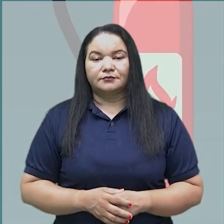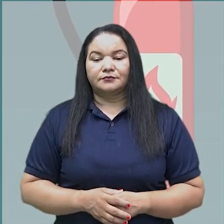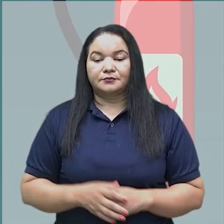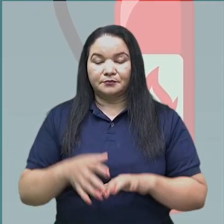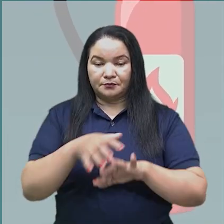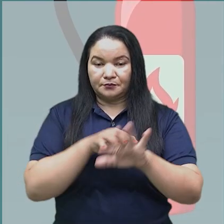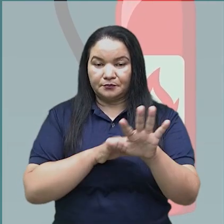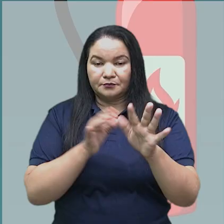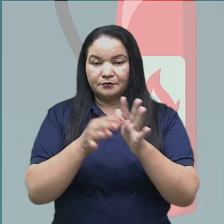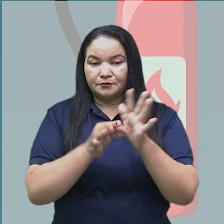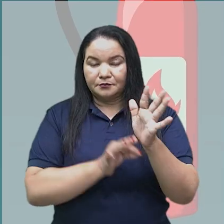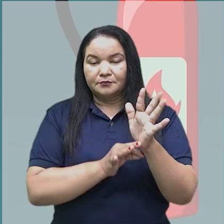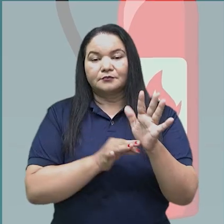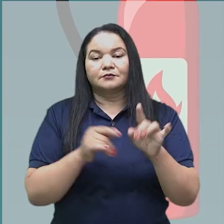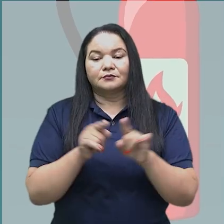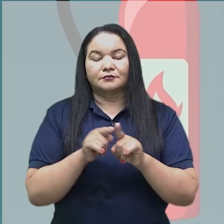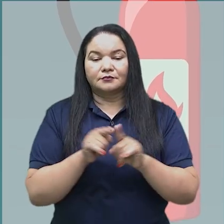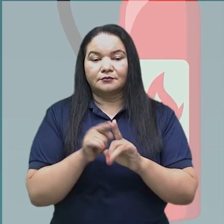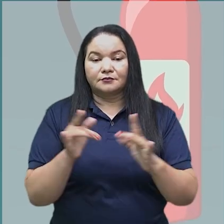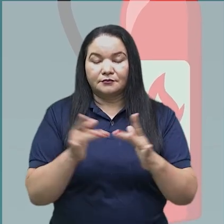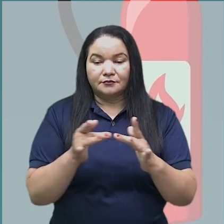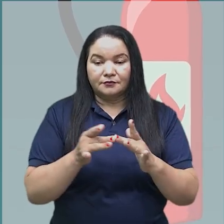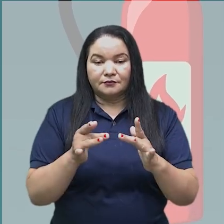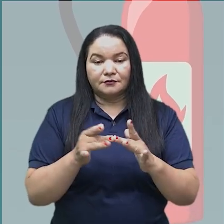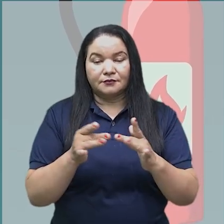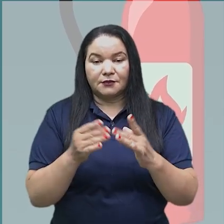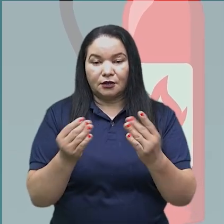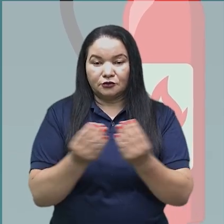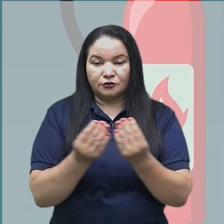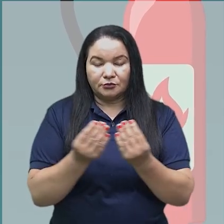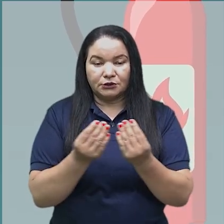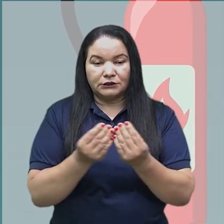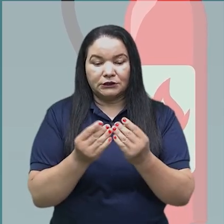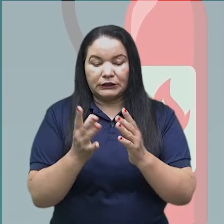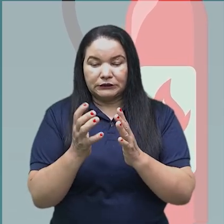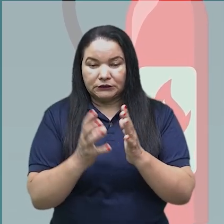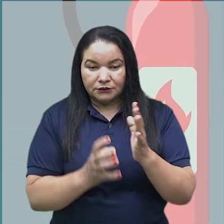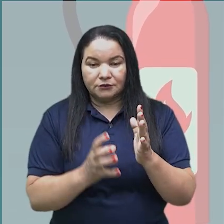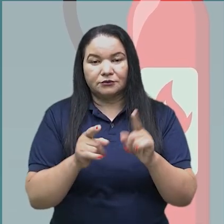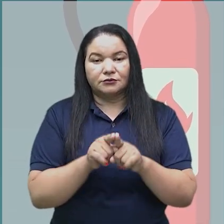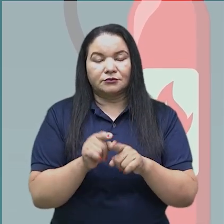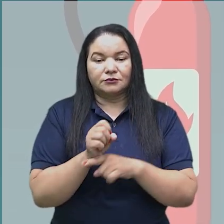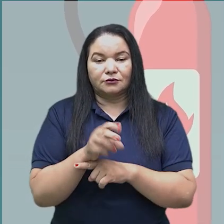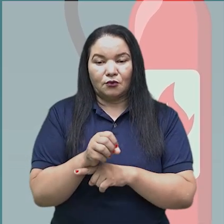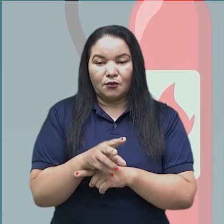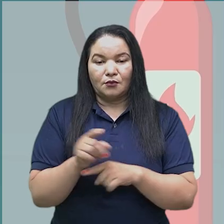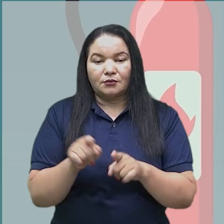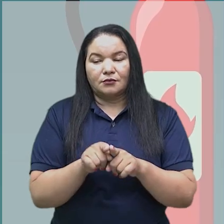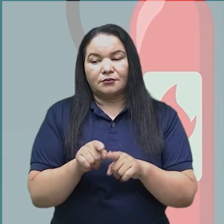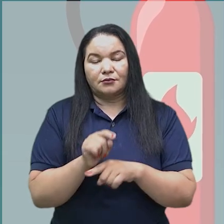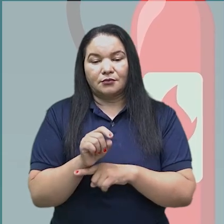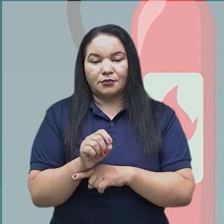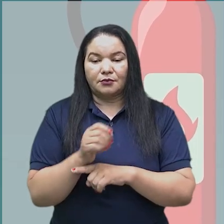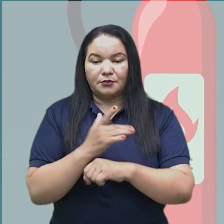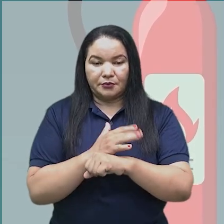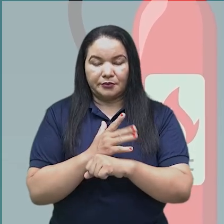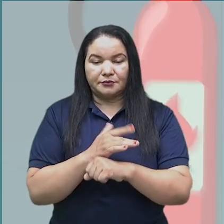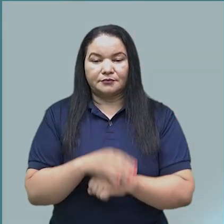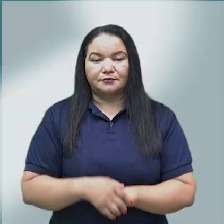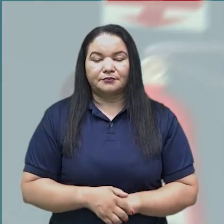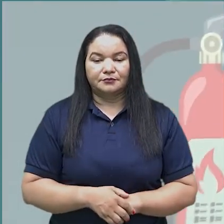As luvas evitam o contato direto com substâncias corrosivas, tóxicas ou contaminantes.